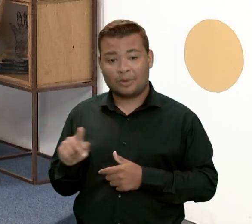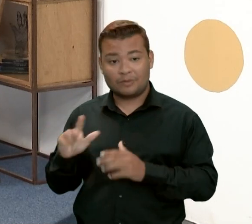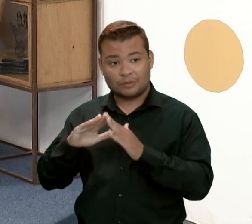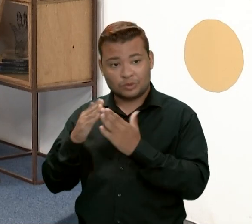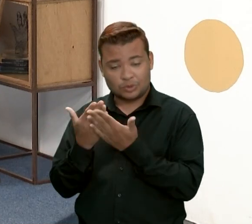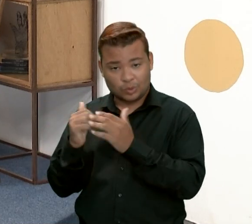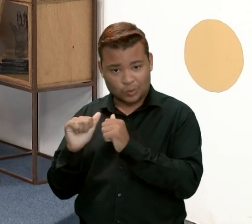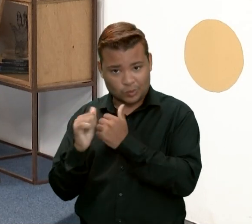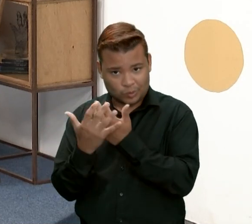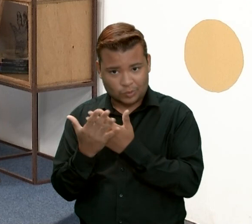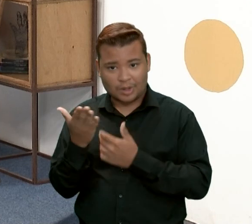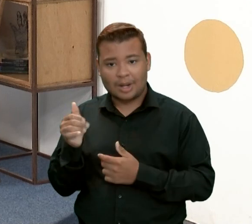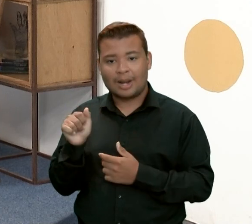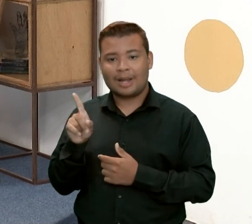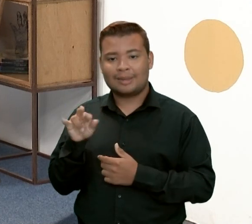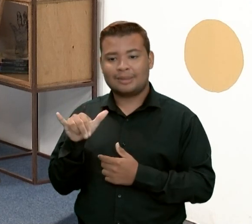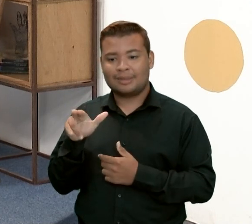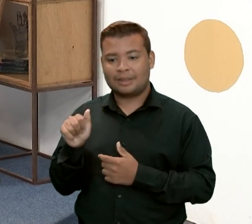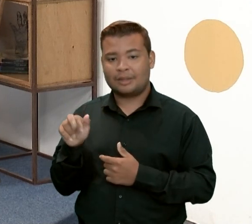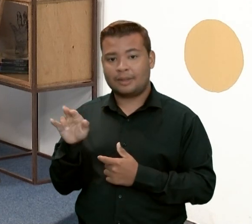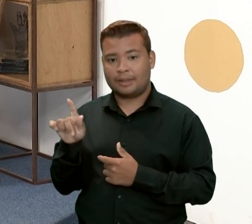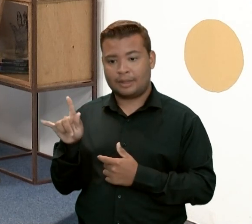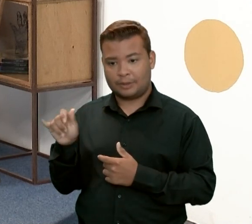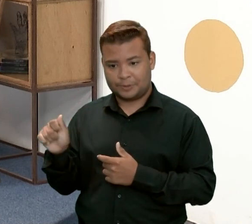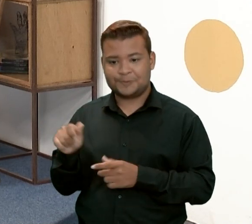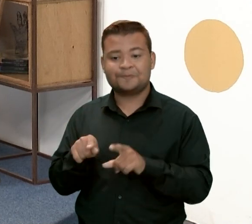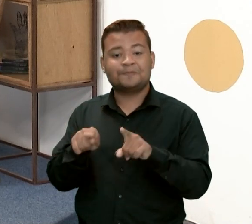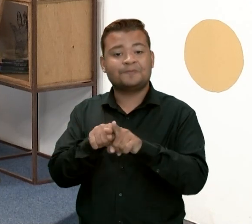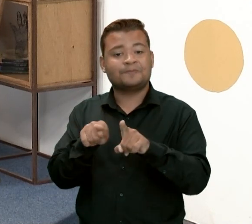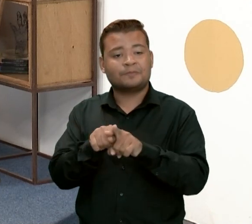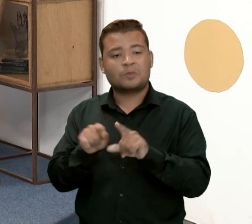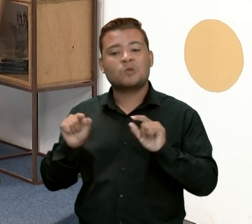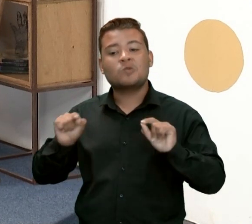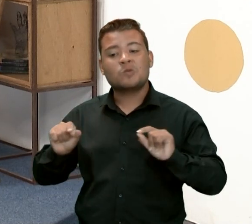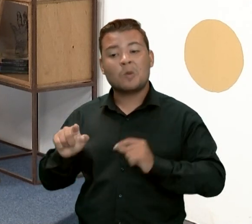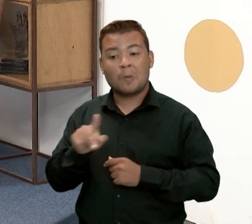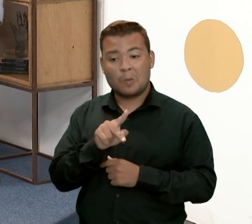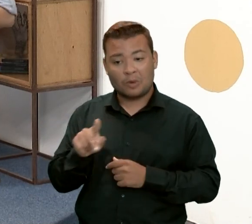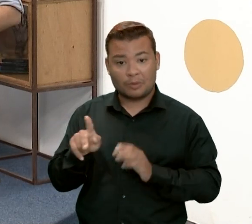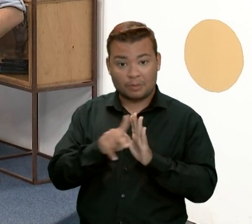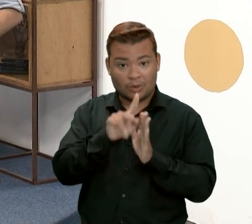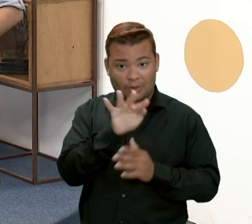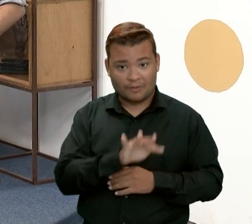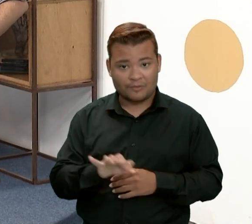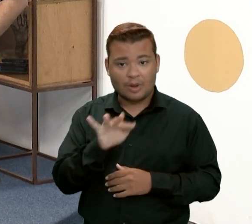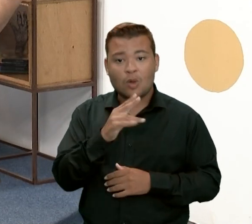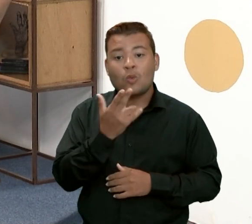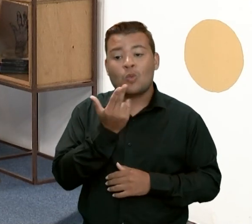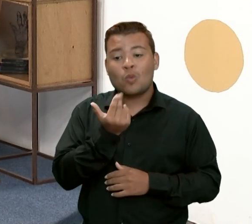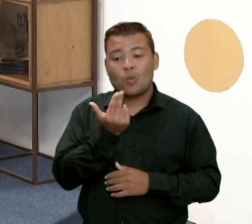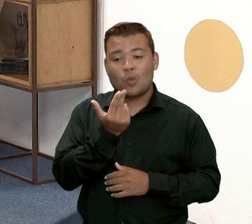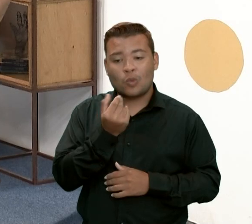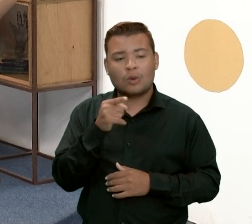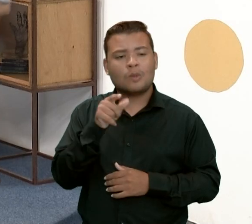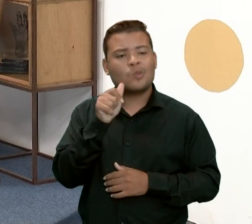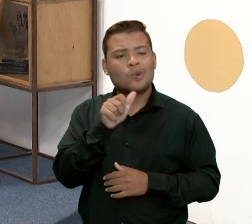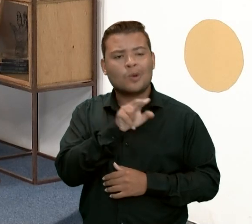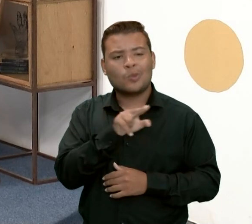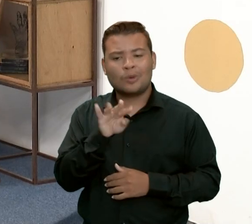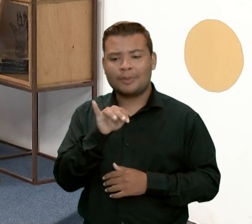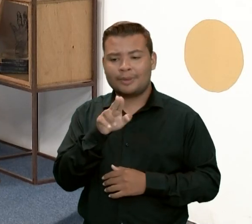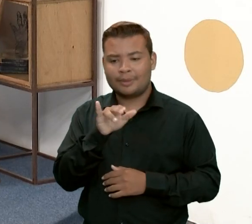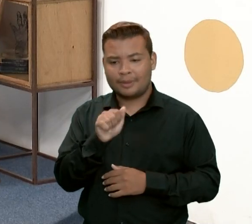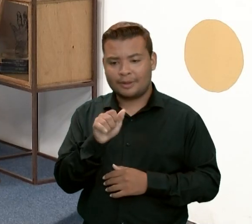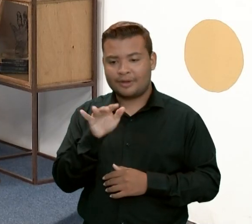de Agronomia, Adriana Régia, com a gente também, de volta, a professora da Faculdade de Nutrição, Tânia Ferreira, com a gente